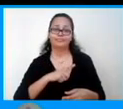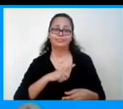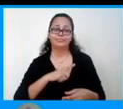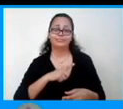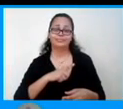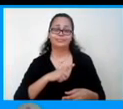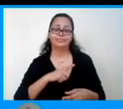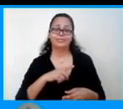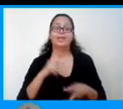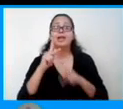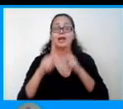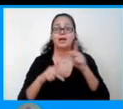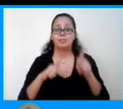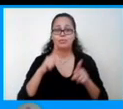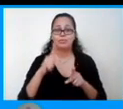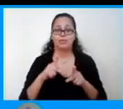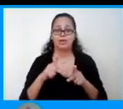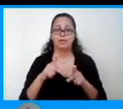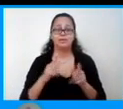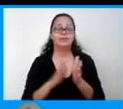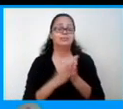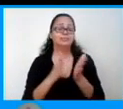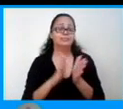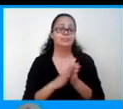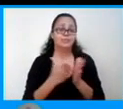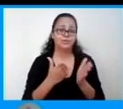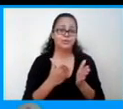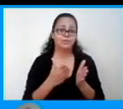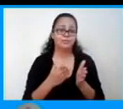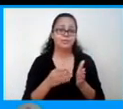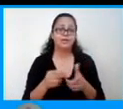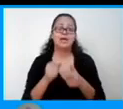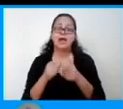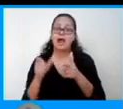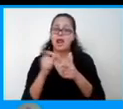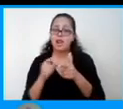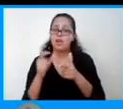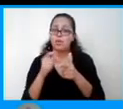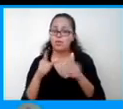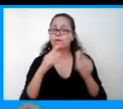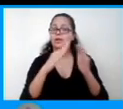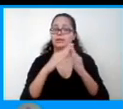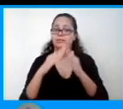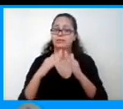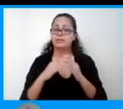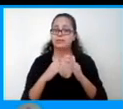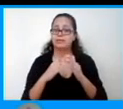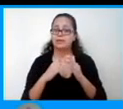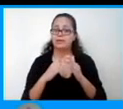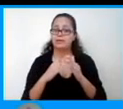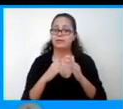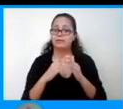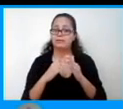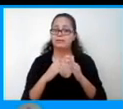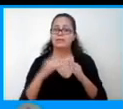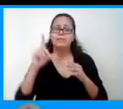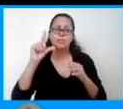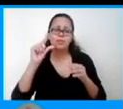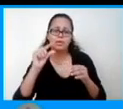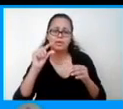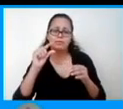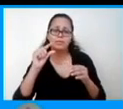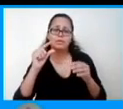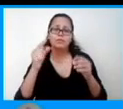Muitas vezes a população mais carente acaba alugando essas casas por conta da questão socioeconômica, do custo mais baixo, e acaba residindo